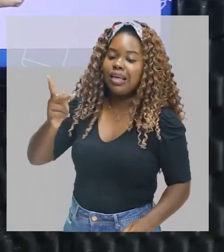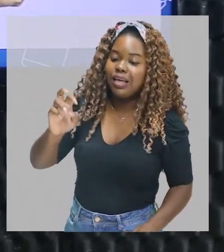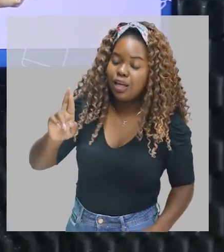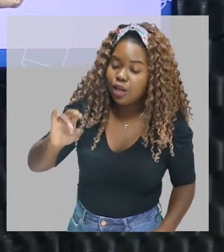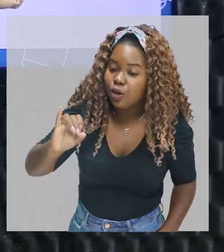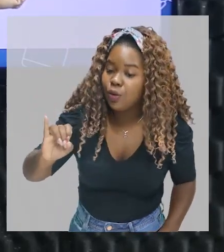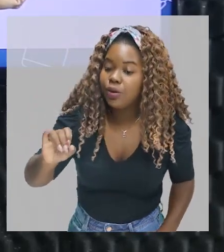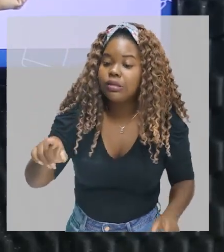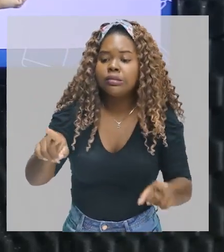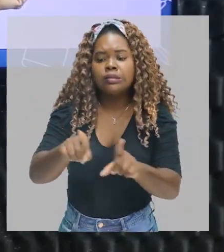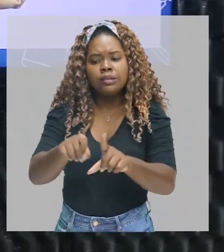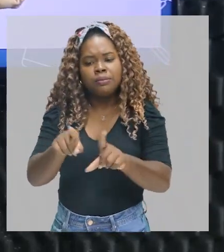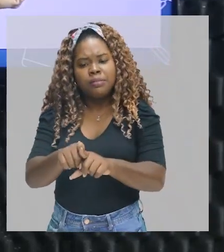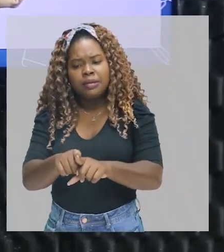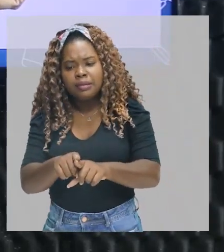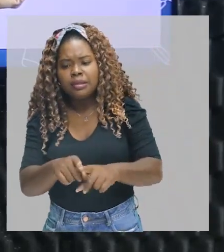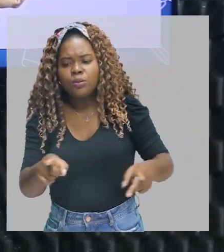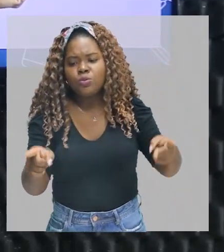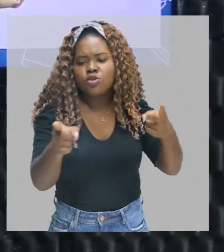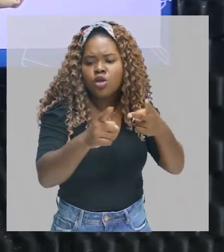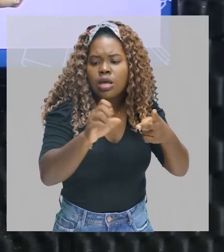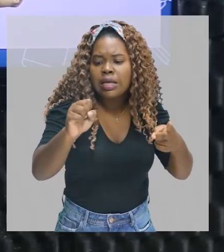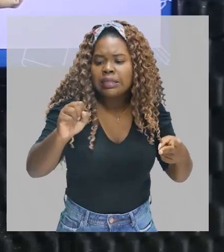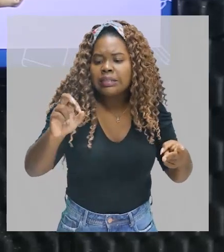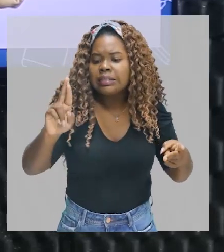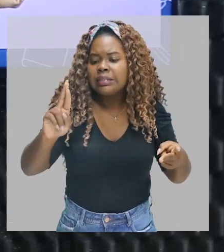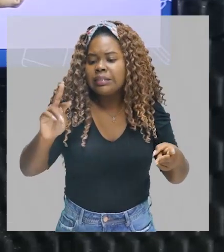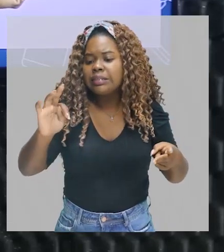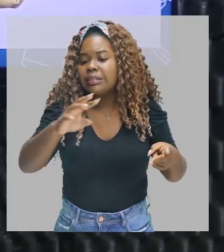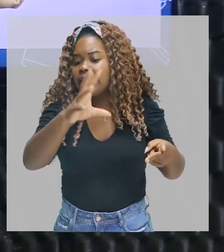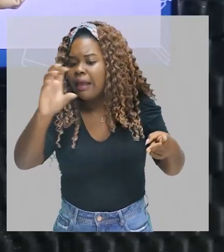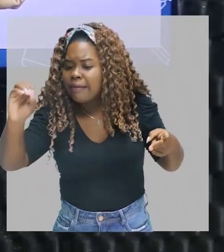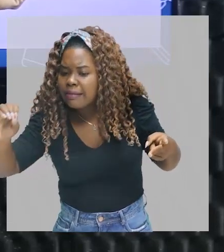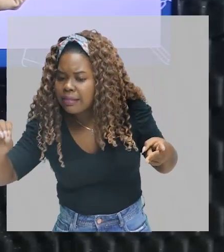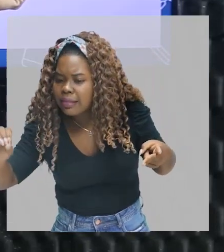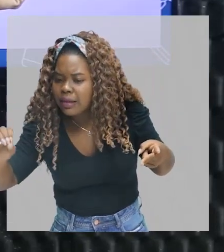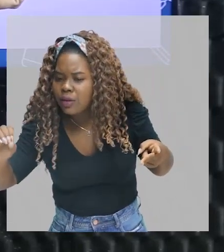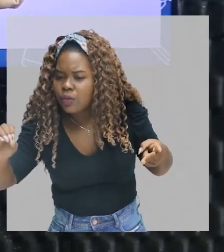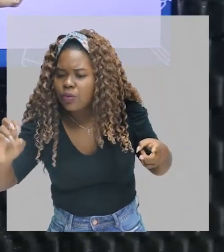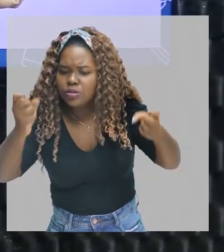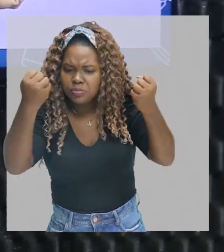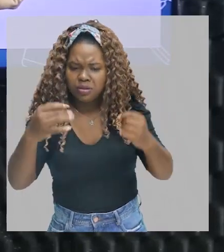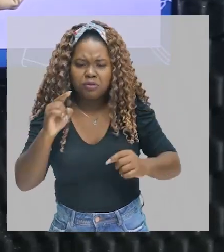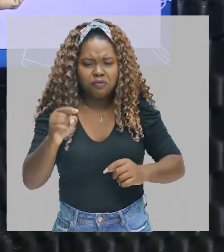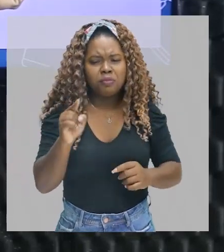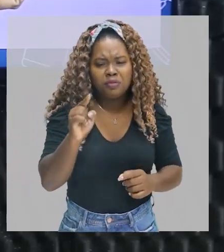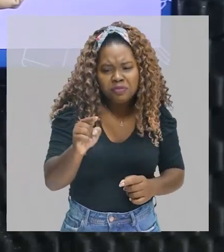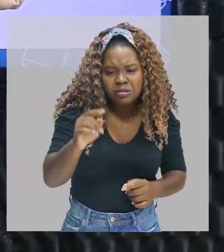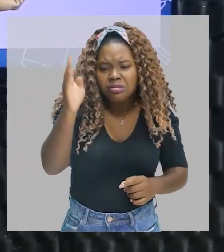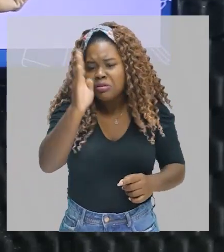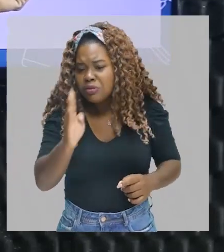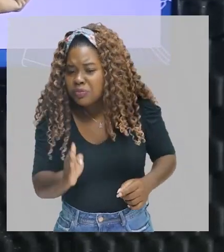Sertanejo, né? O sertão. Eu acabei de falar, o Brasil era agrário, ainda estava no retrocesso em